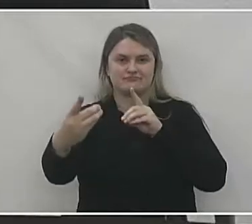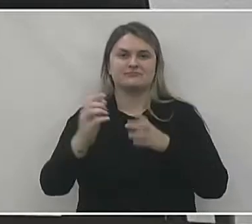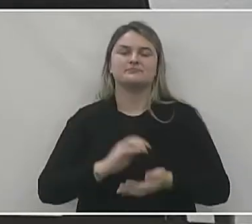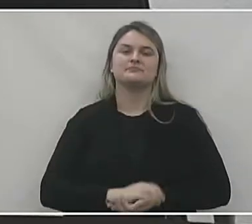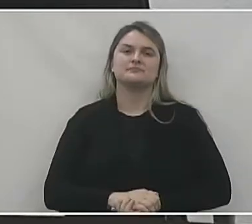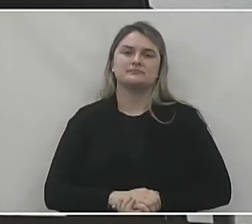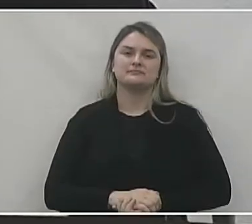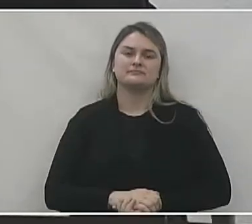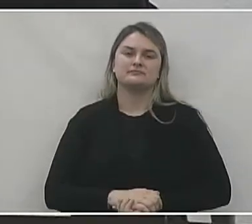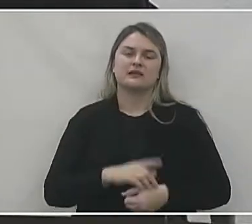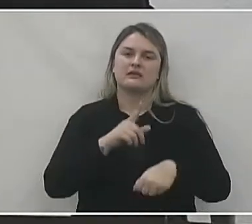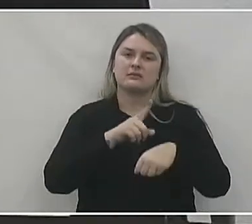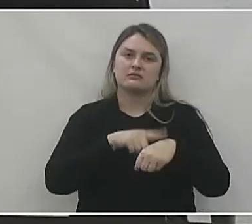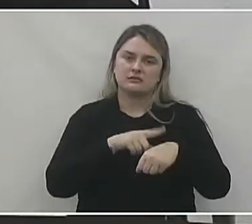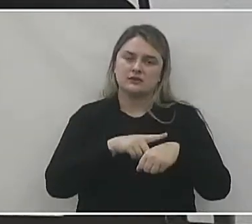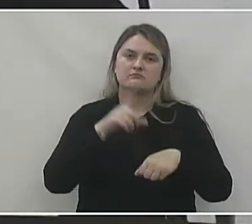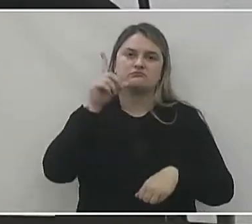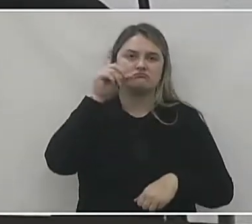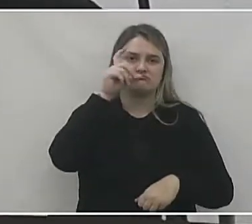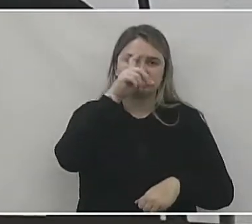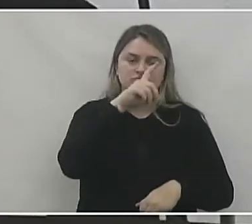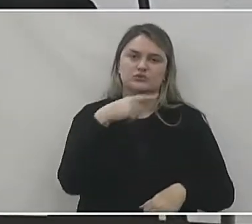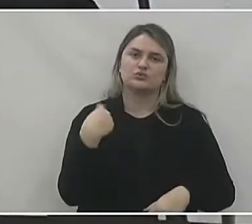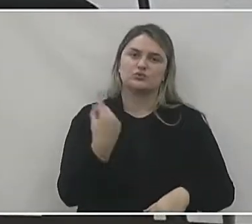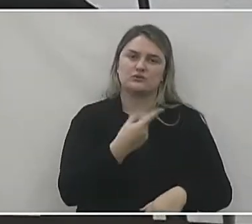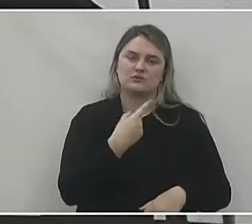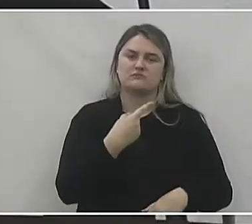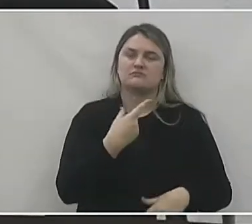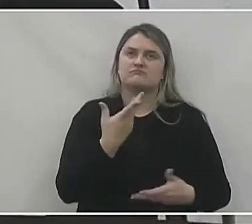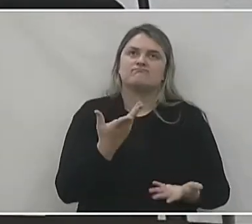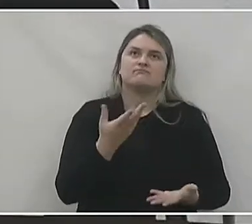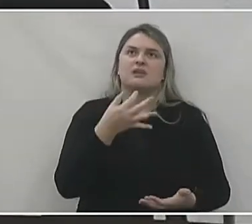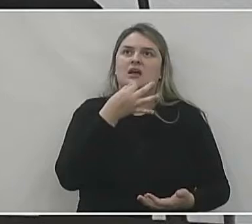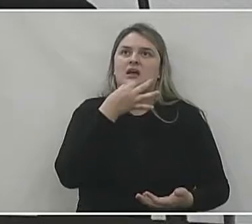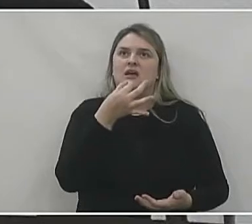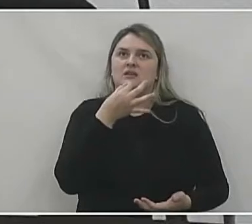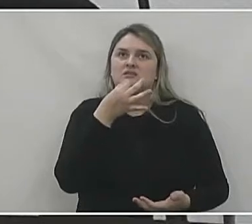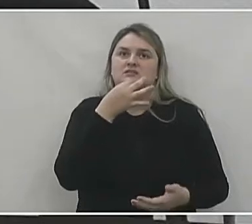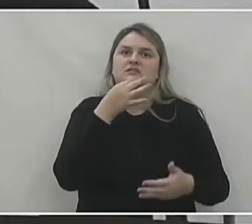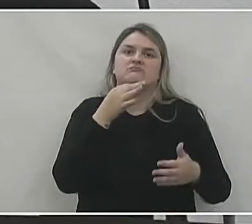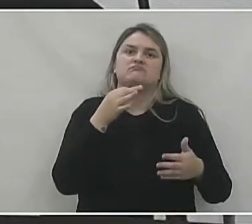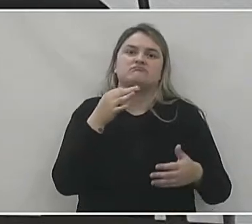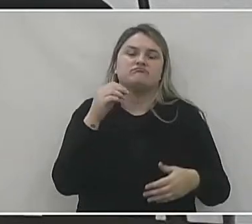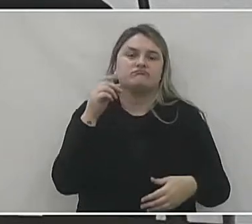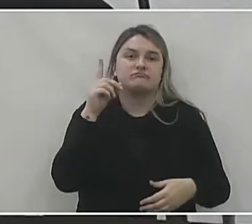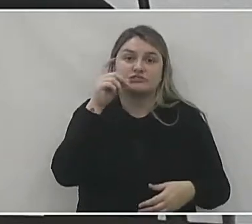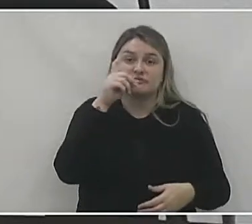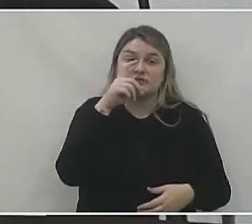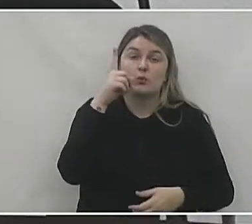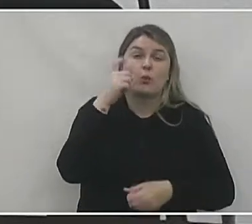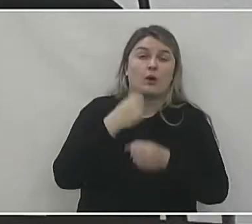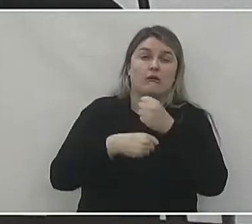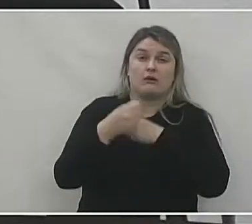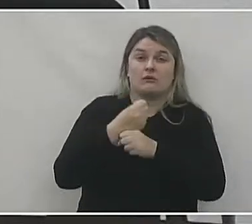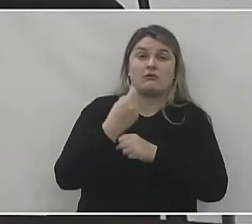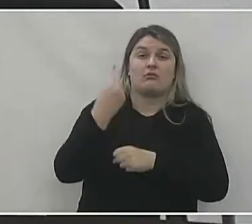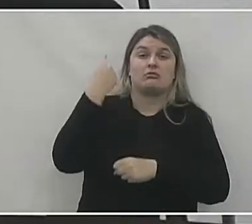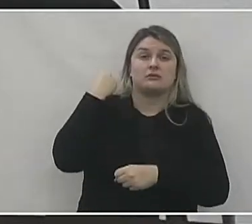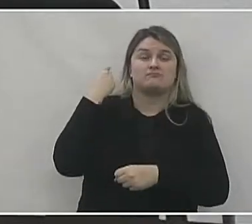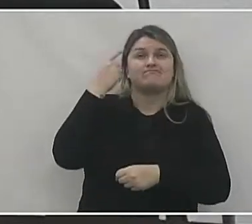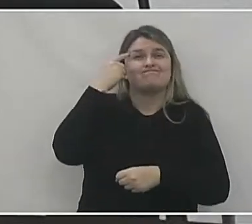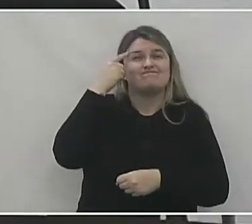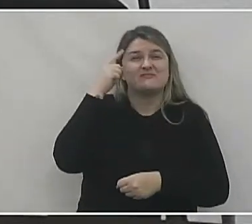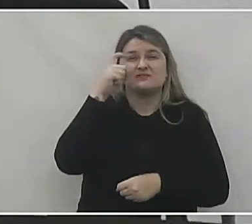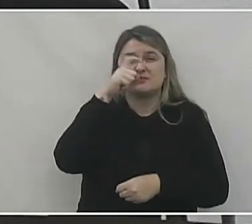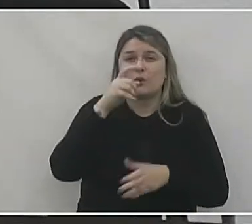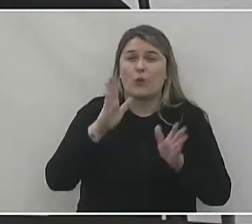distanciamento. Um momento muito difícil nosso, né? A gente achava que estava numa situação difícil há um ano atrás, né?